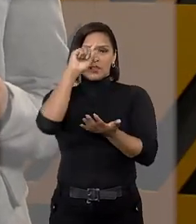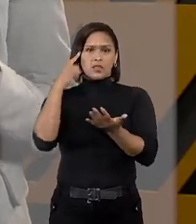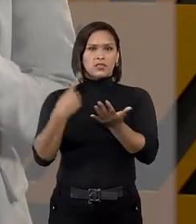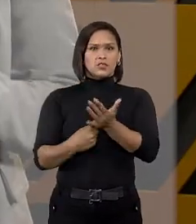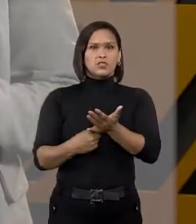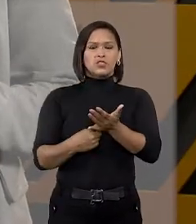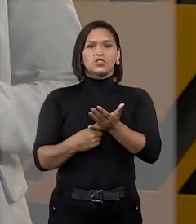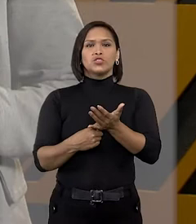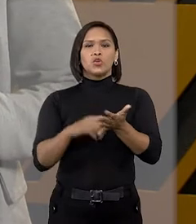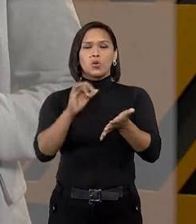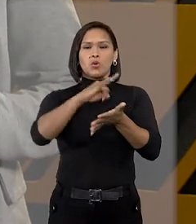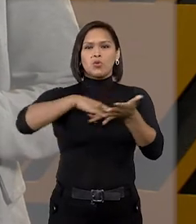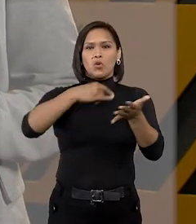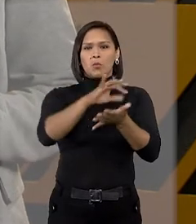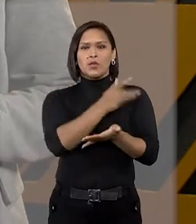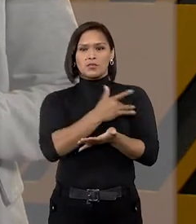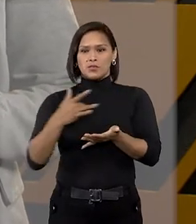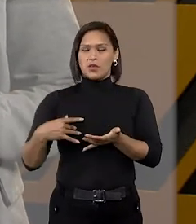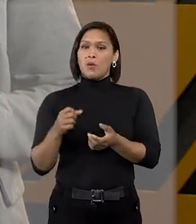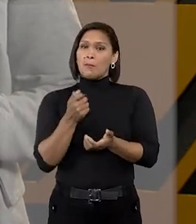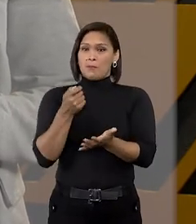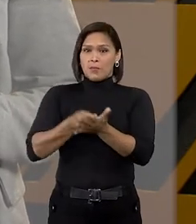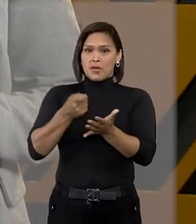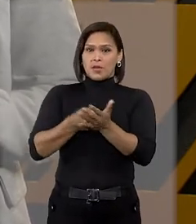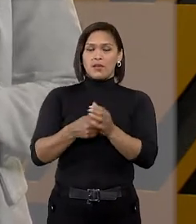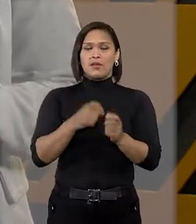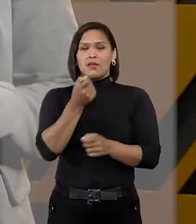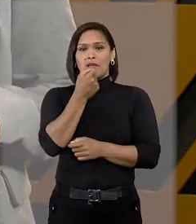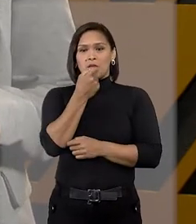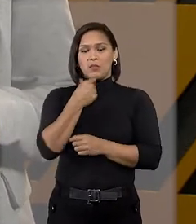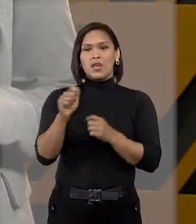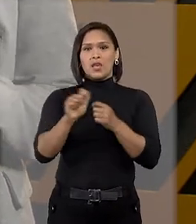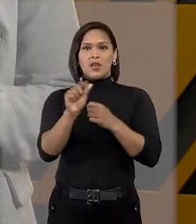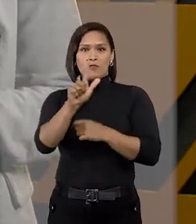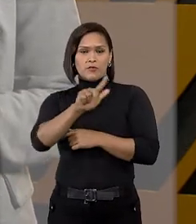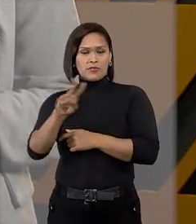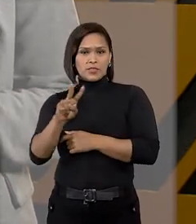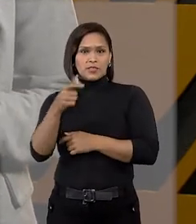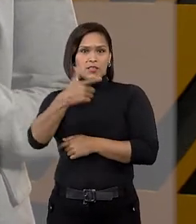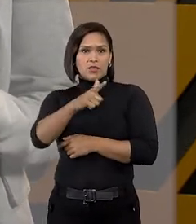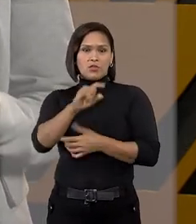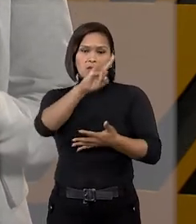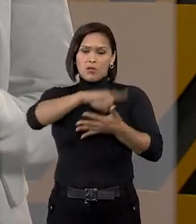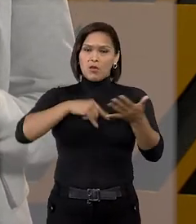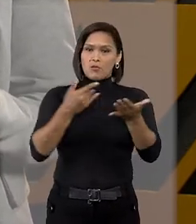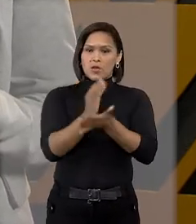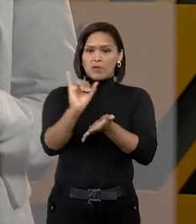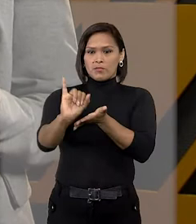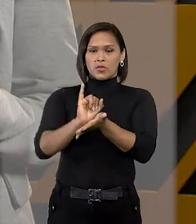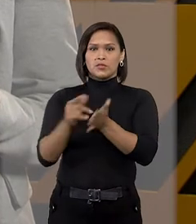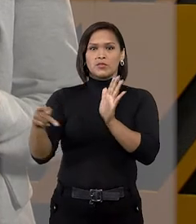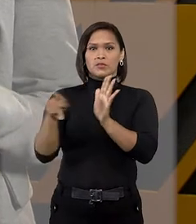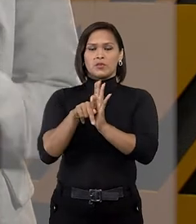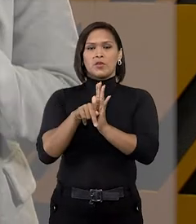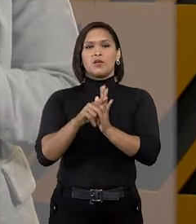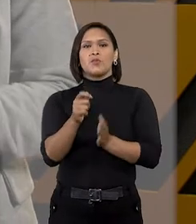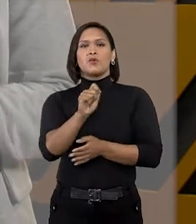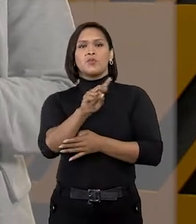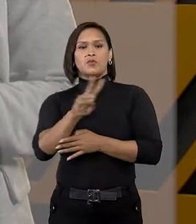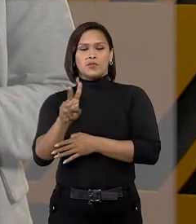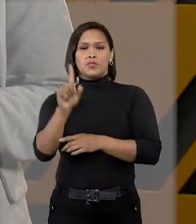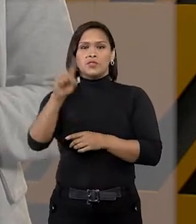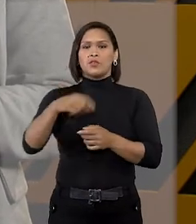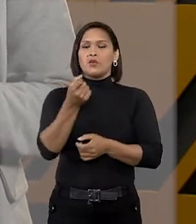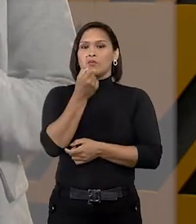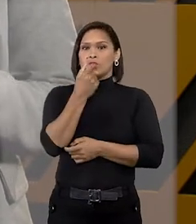terceira turma decidiu que plano de saúde deve custear remédio sem registro na Anvisa, mas com importação autorizada pela